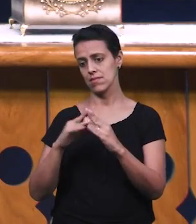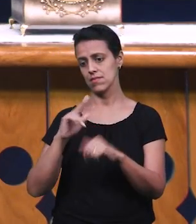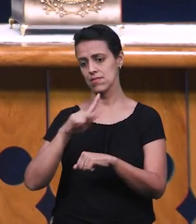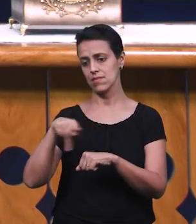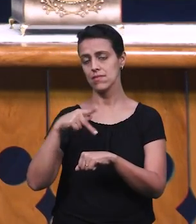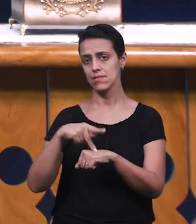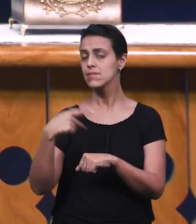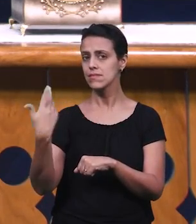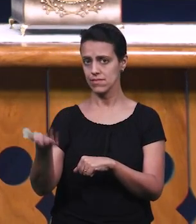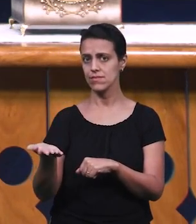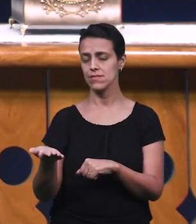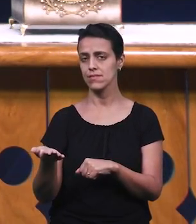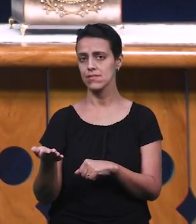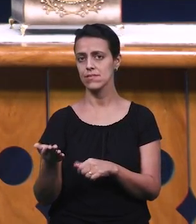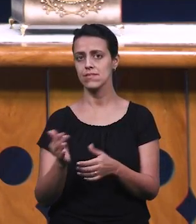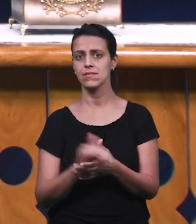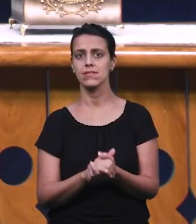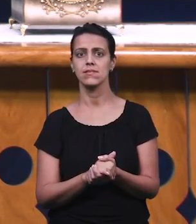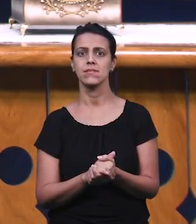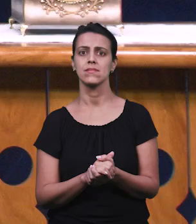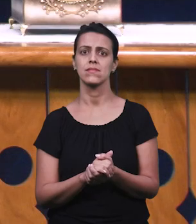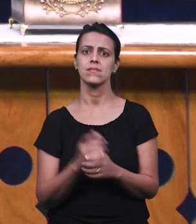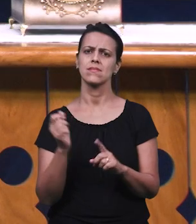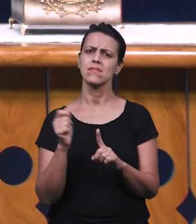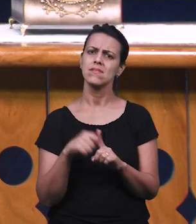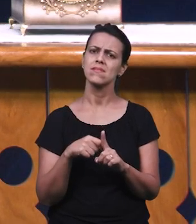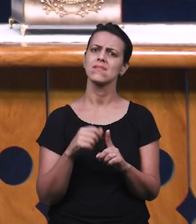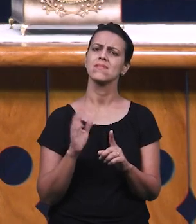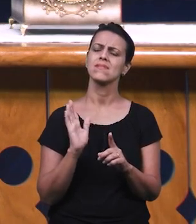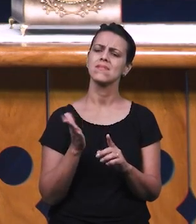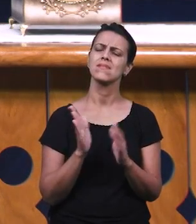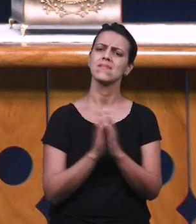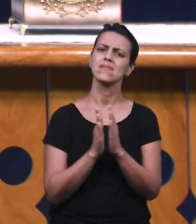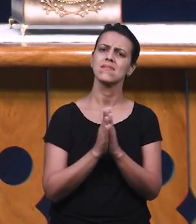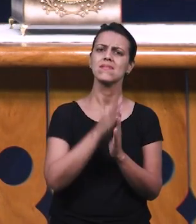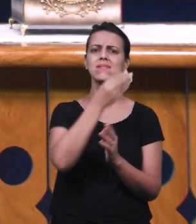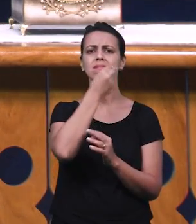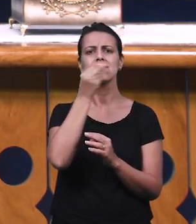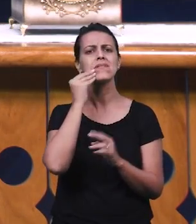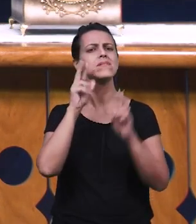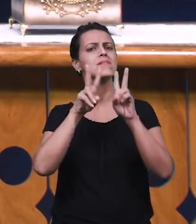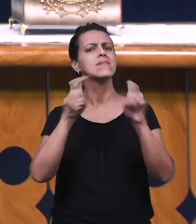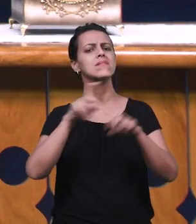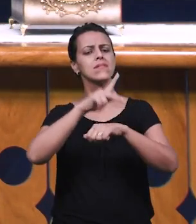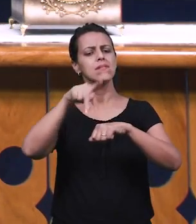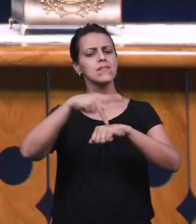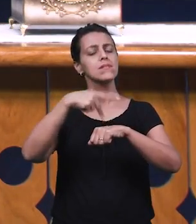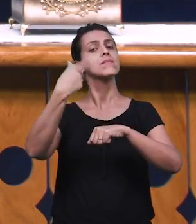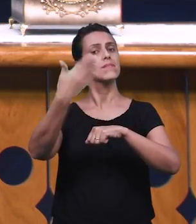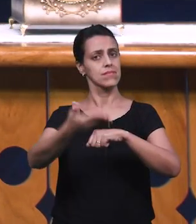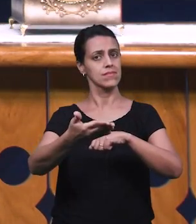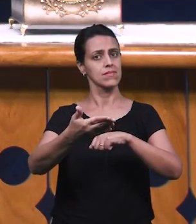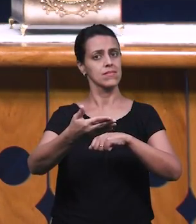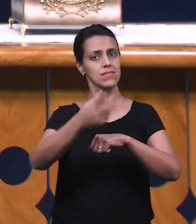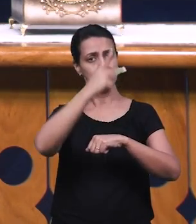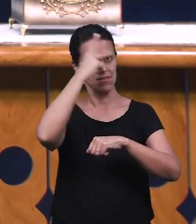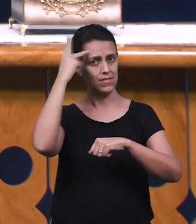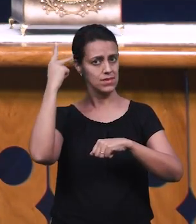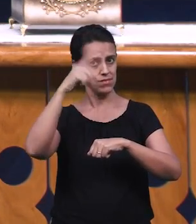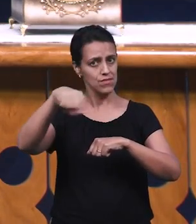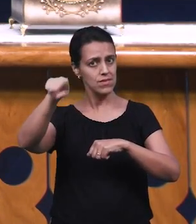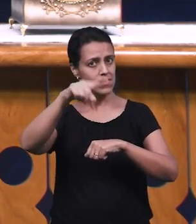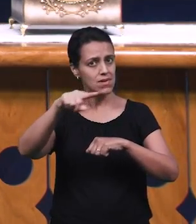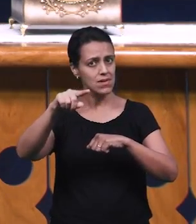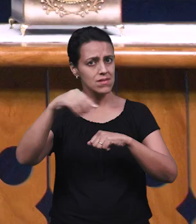exterior. Esse mês estamos orando, jejuando, fazendo madrugada pela obra do exterior. Então, quem é do exterior tem